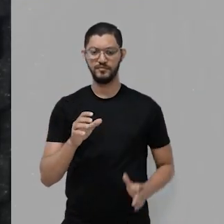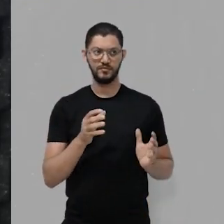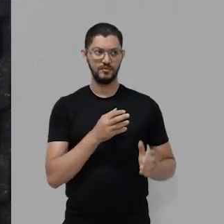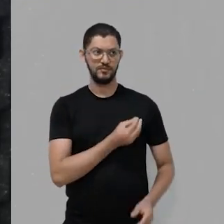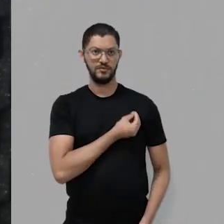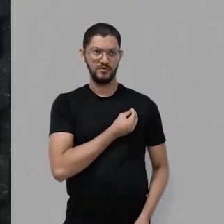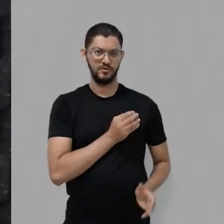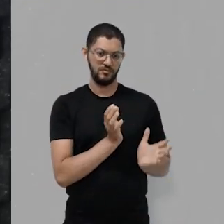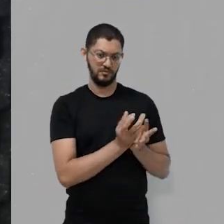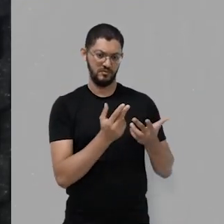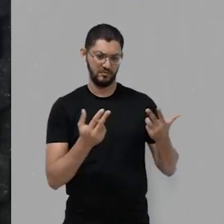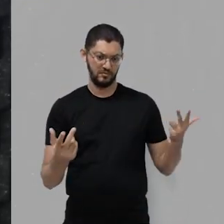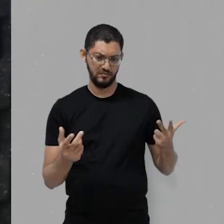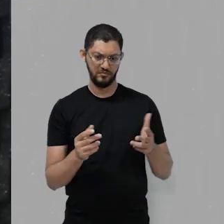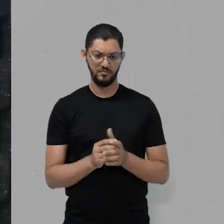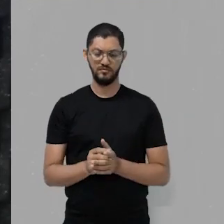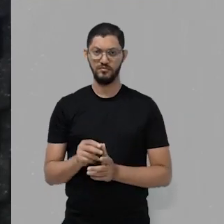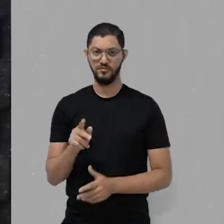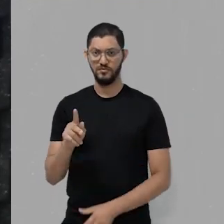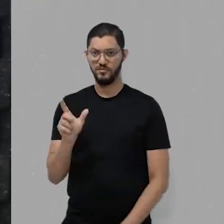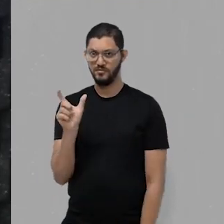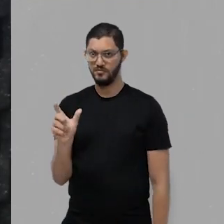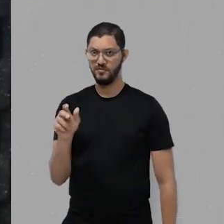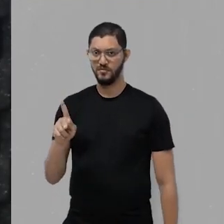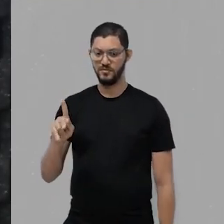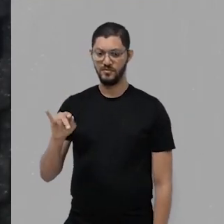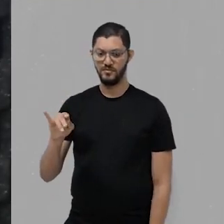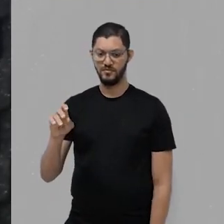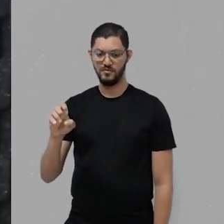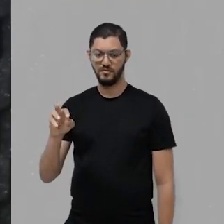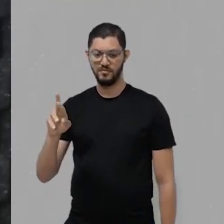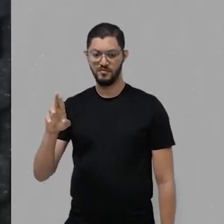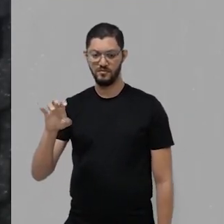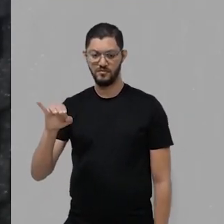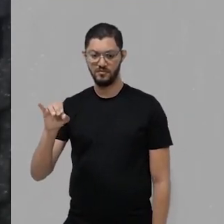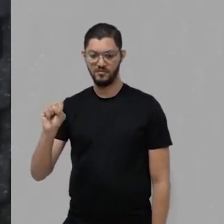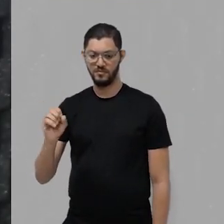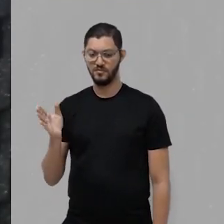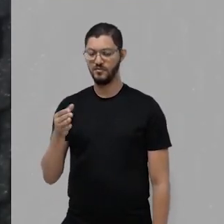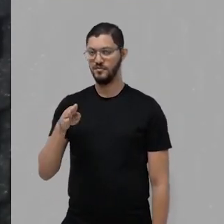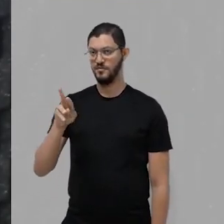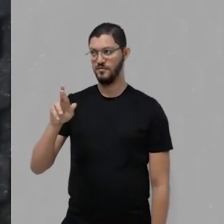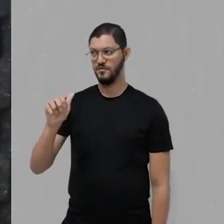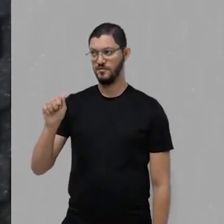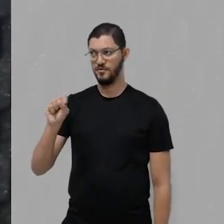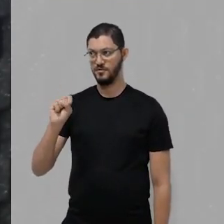esse nome científico aqui, ó, Pieris brassica. Nessa espécie,